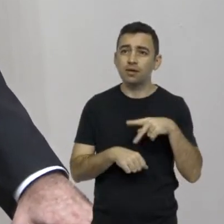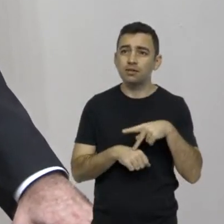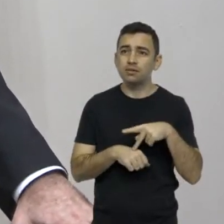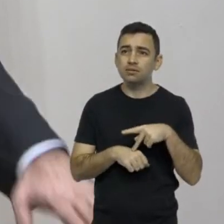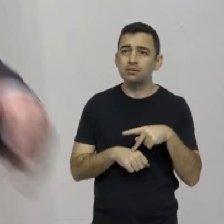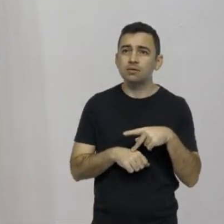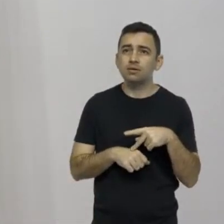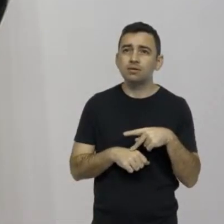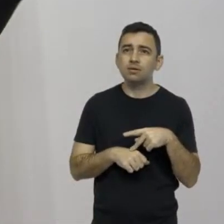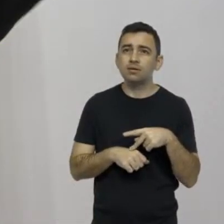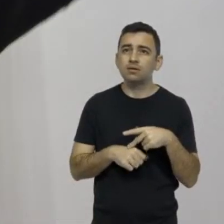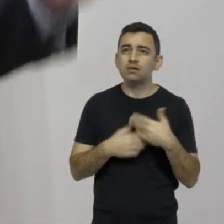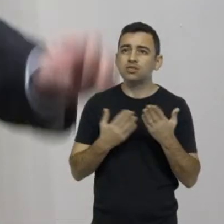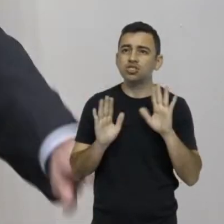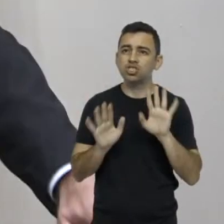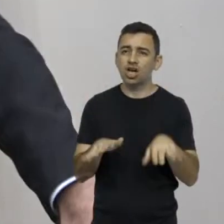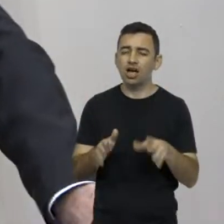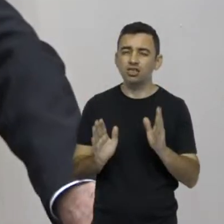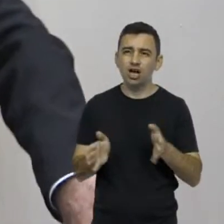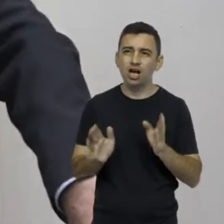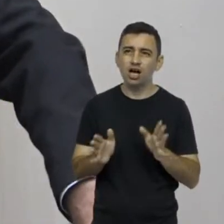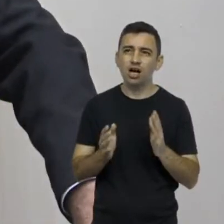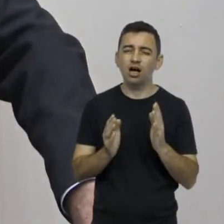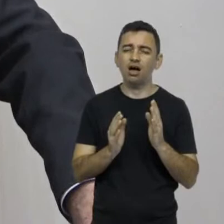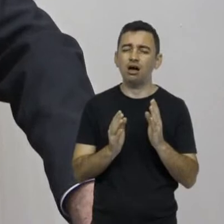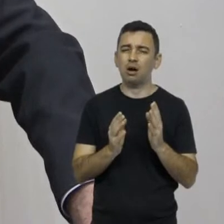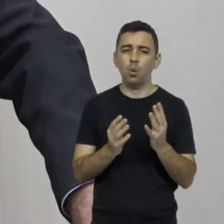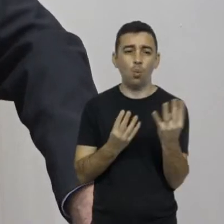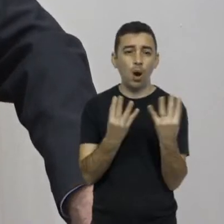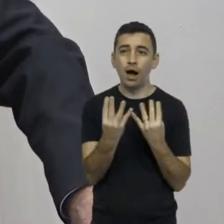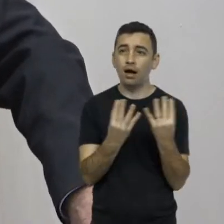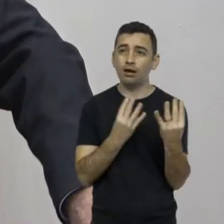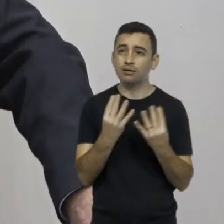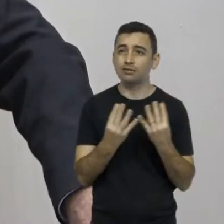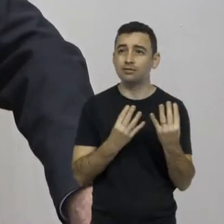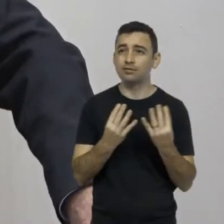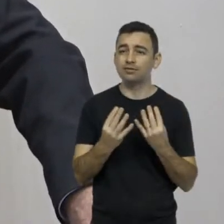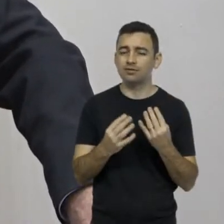certamente que estaria quadruplicada, e não apenas duplicada.